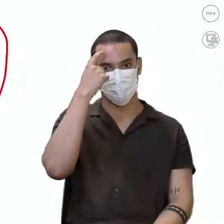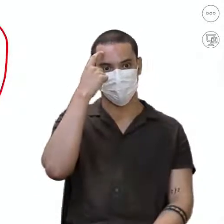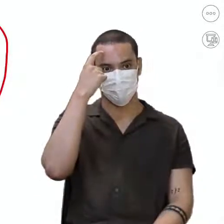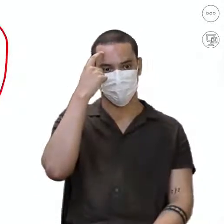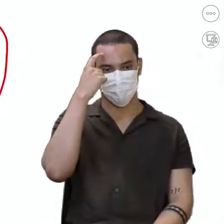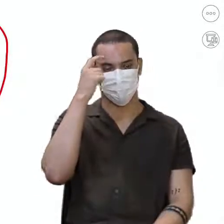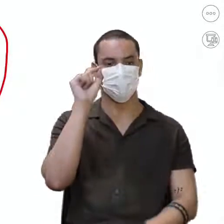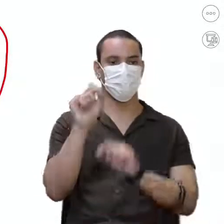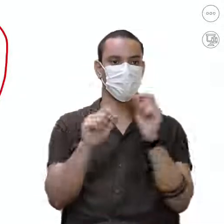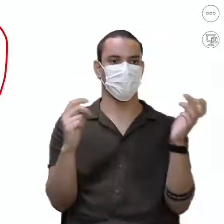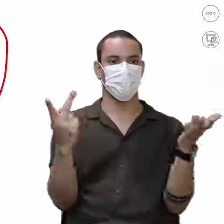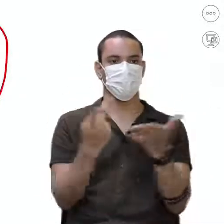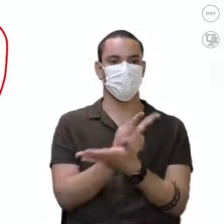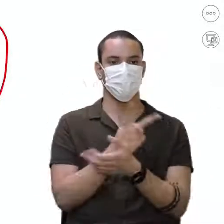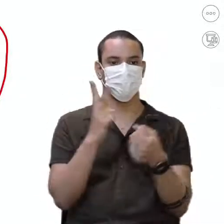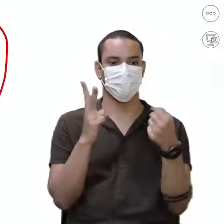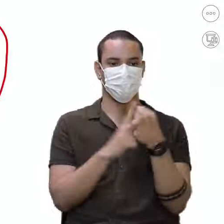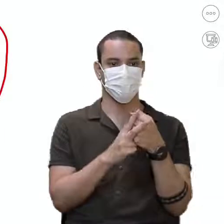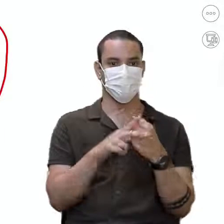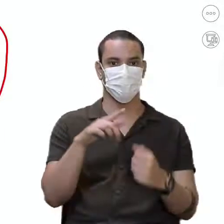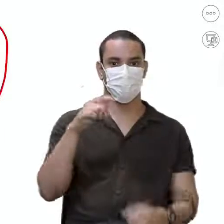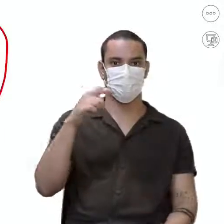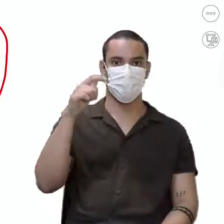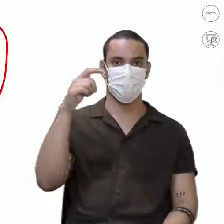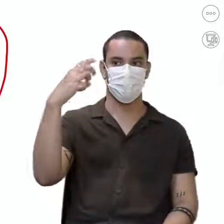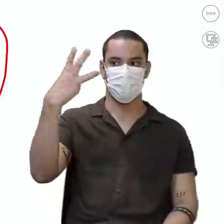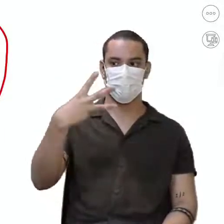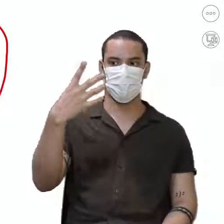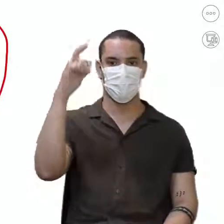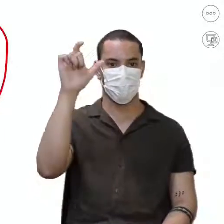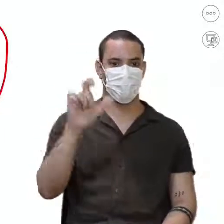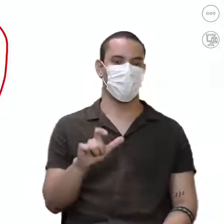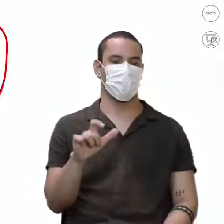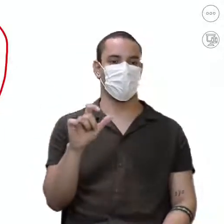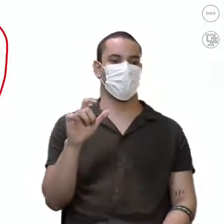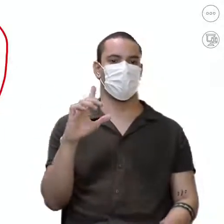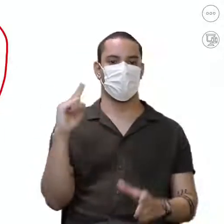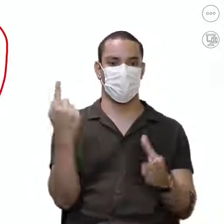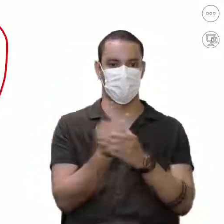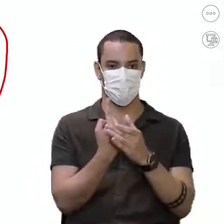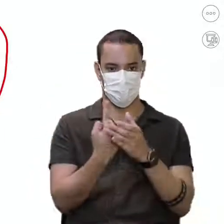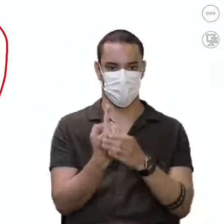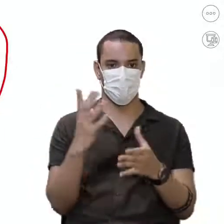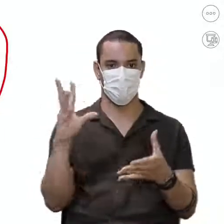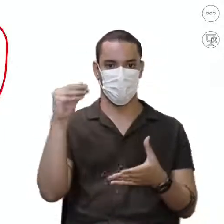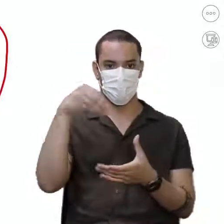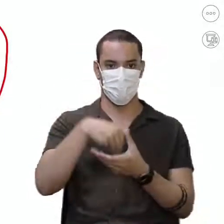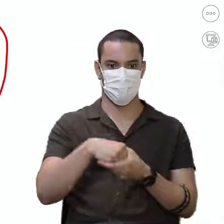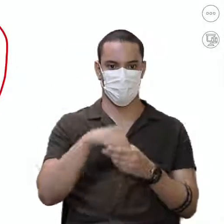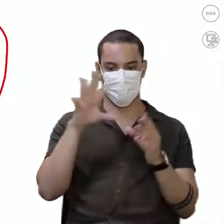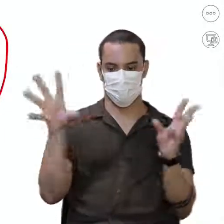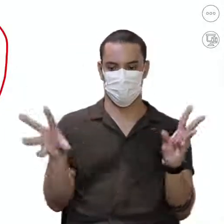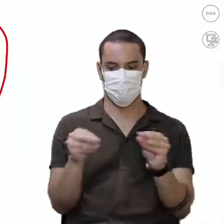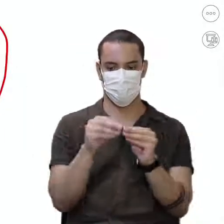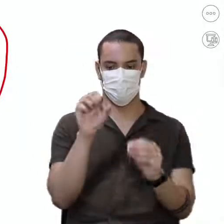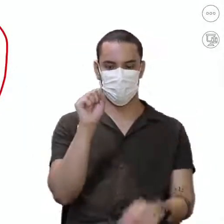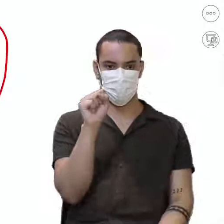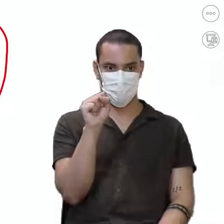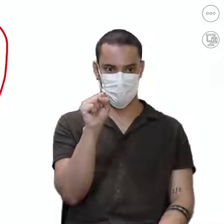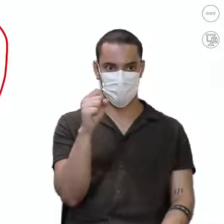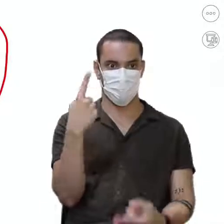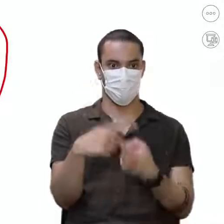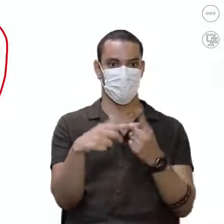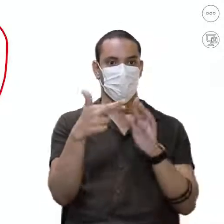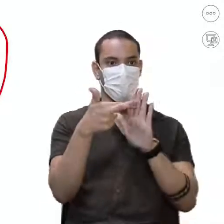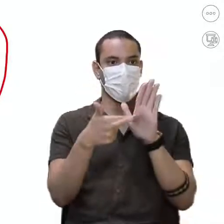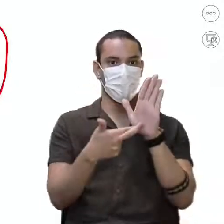acontece quando um verbo está na terceira pessoa do singular? Você acrescenta o sufixo S no final dele, quando ele faz parte da